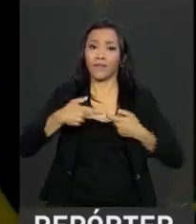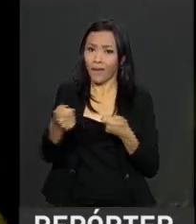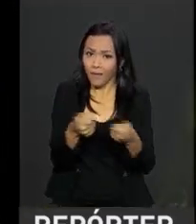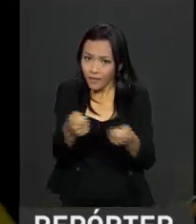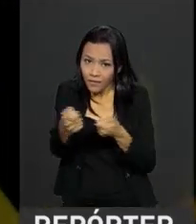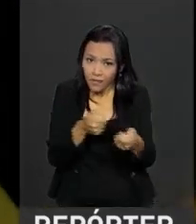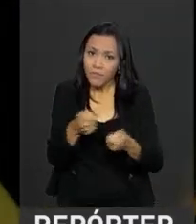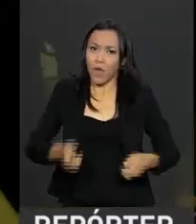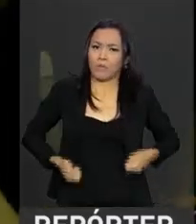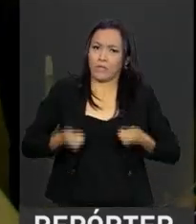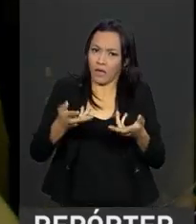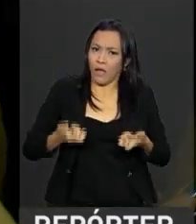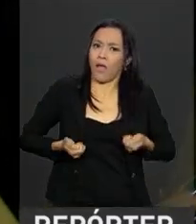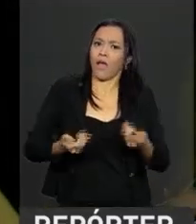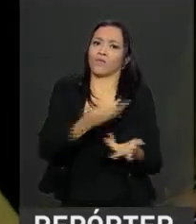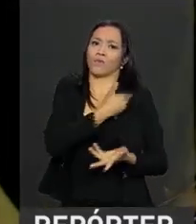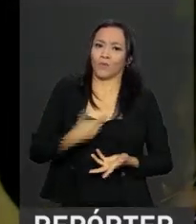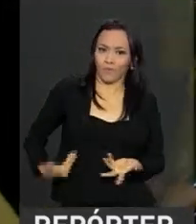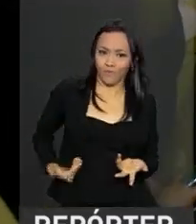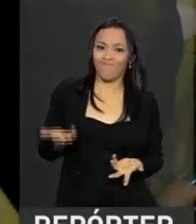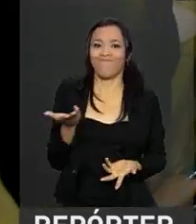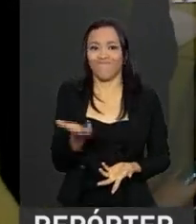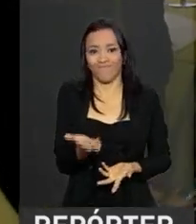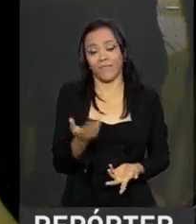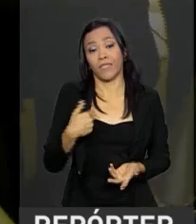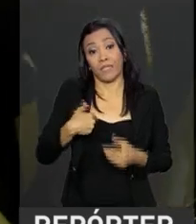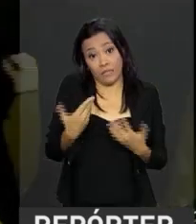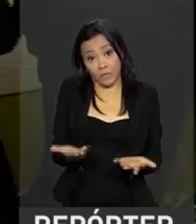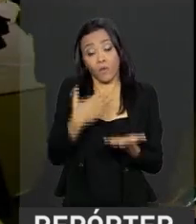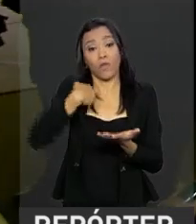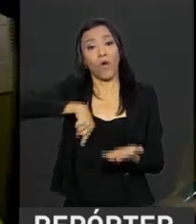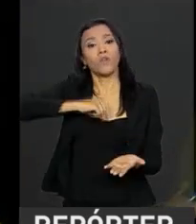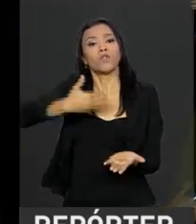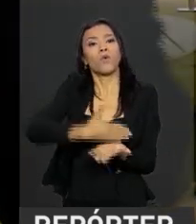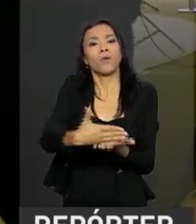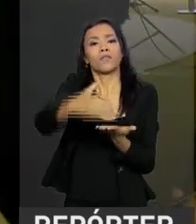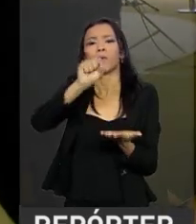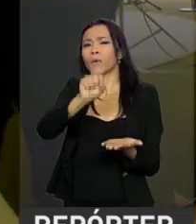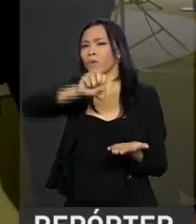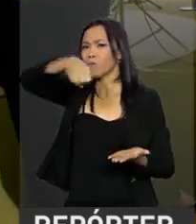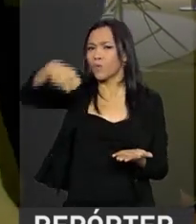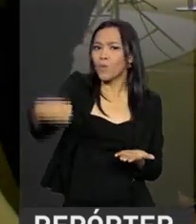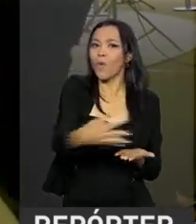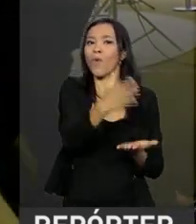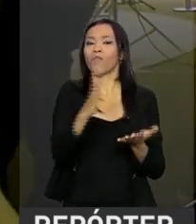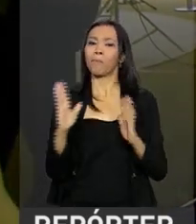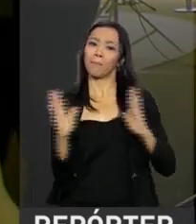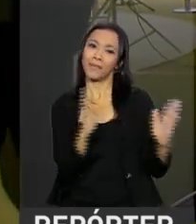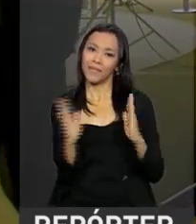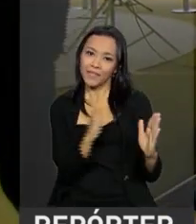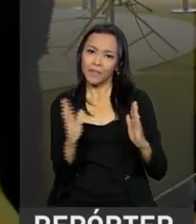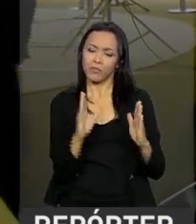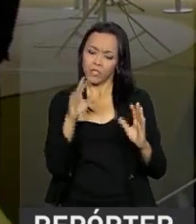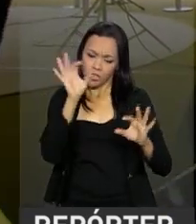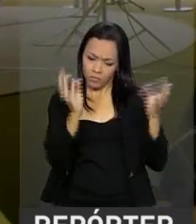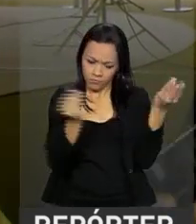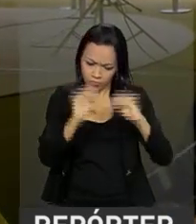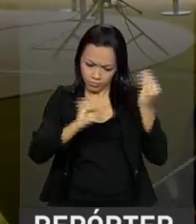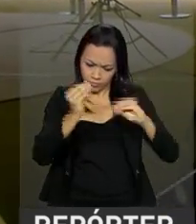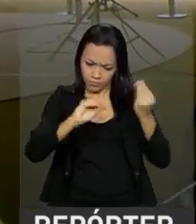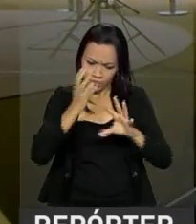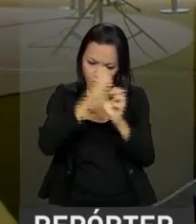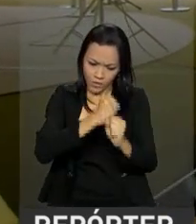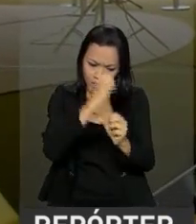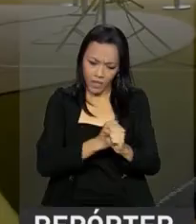despesa e a receita. E aí nós iniciarmos um novo período de elaboração do orçamento,